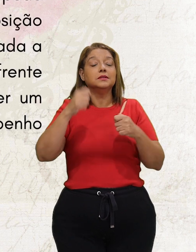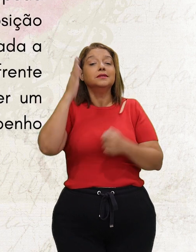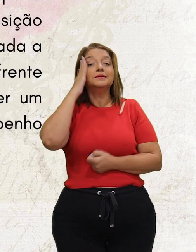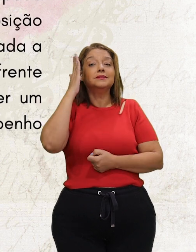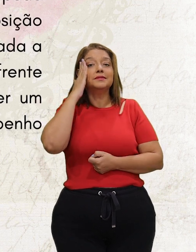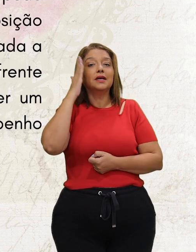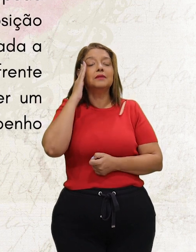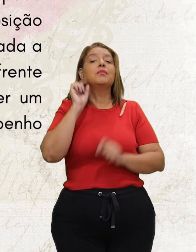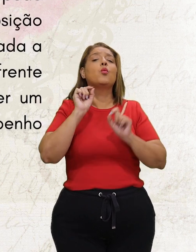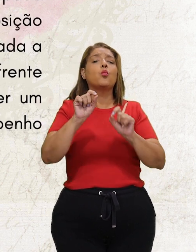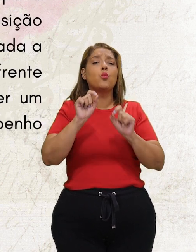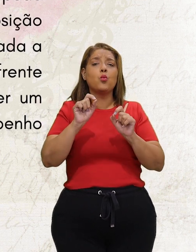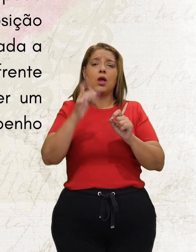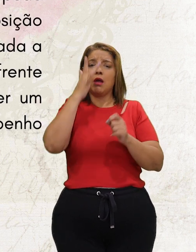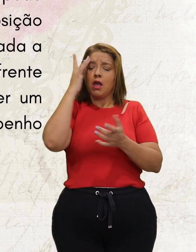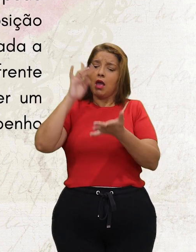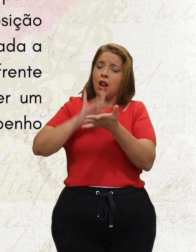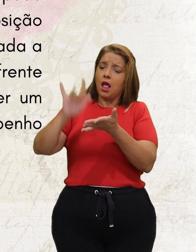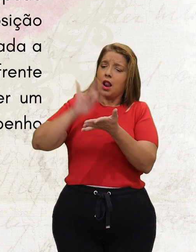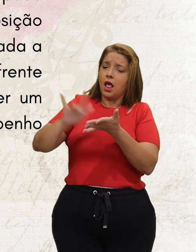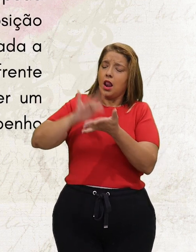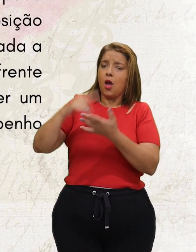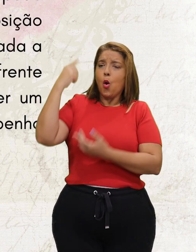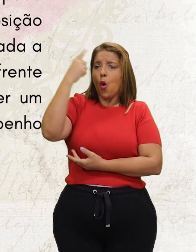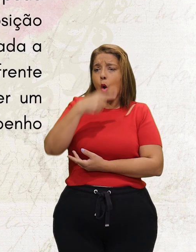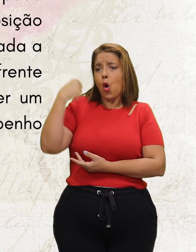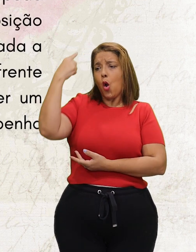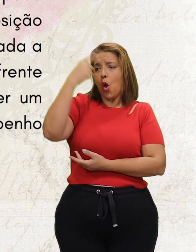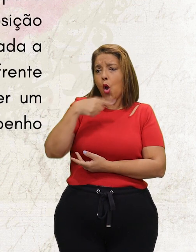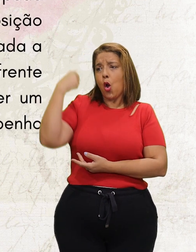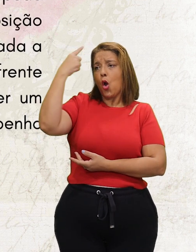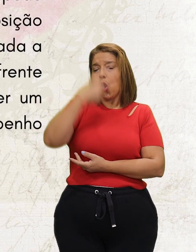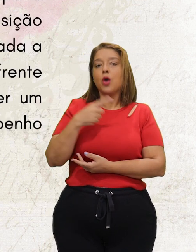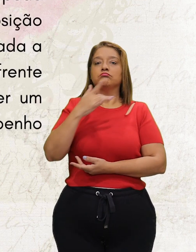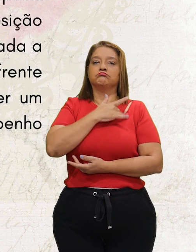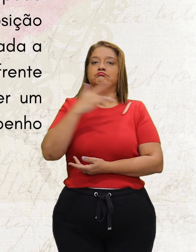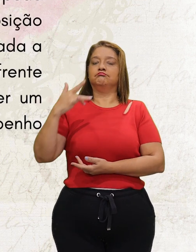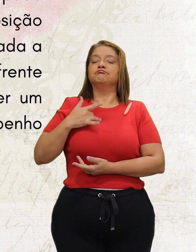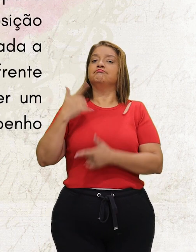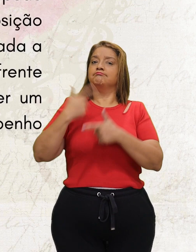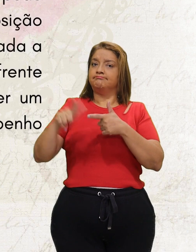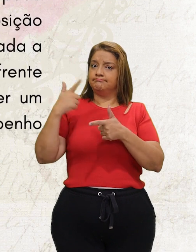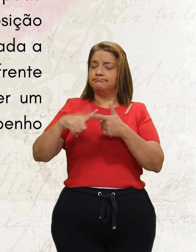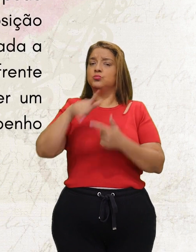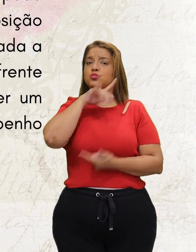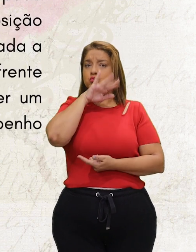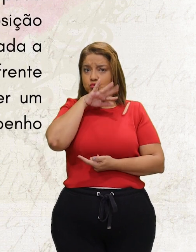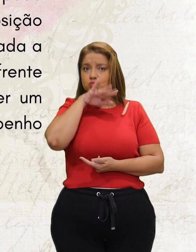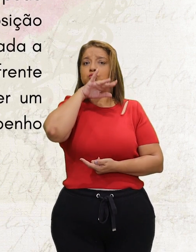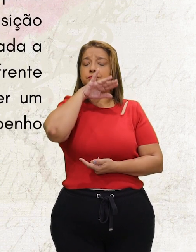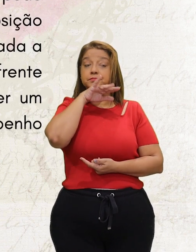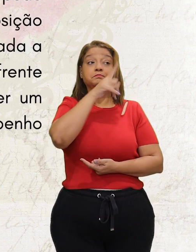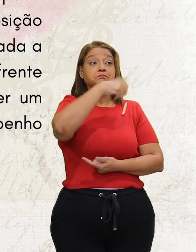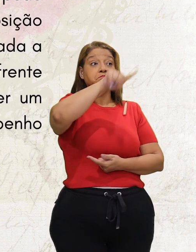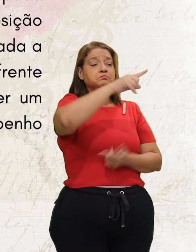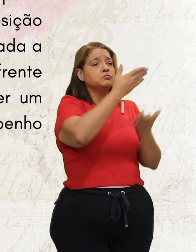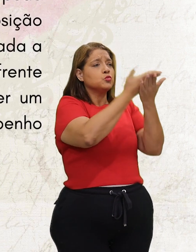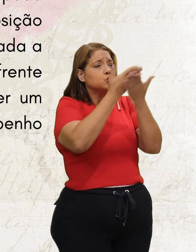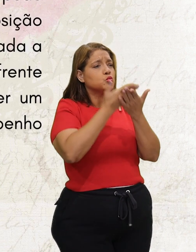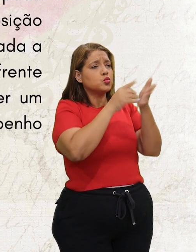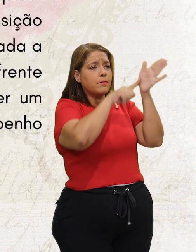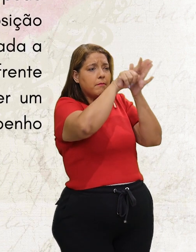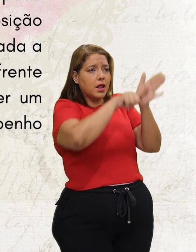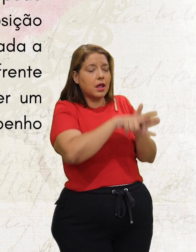das telas pode causar problemas de saúde. Estudos mostram que a exposição excessiva à luz